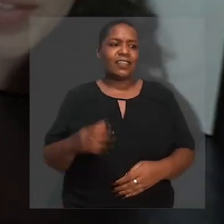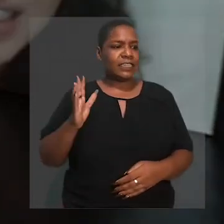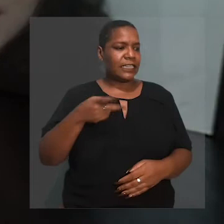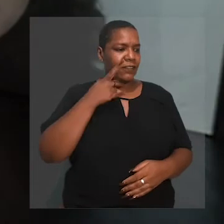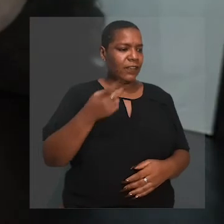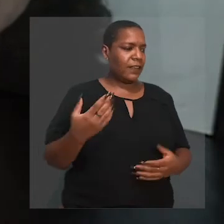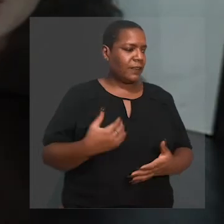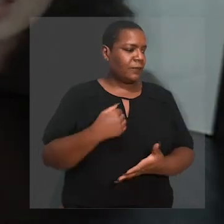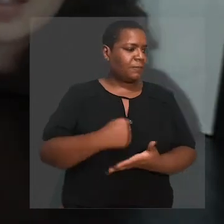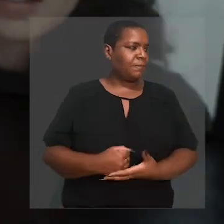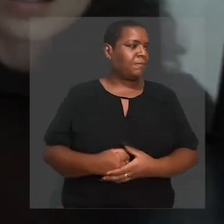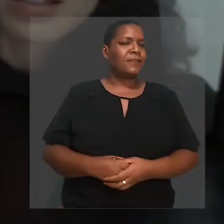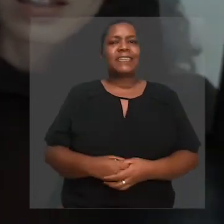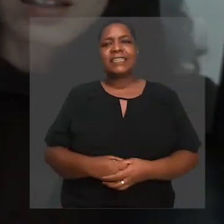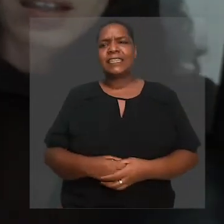Não, eu já falei isso.